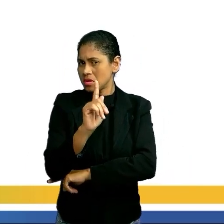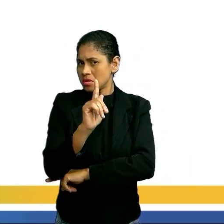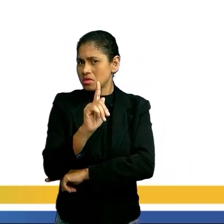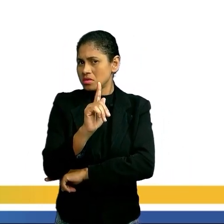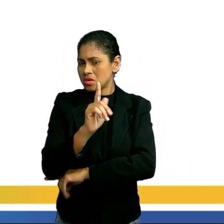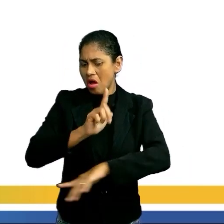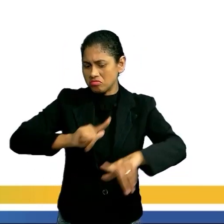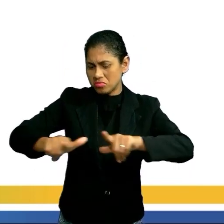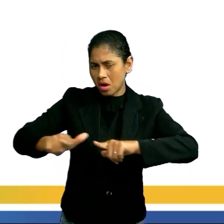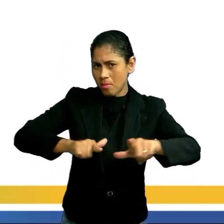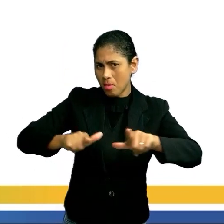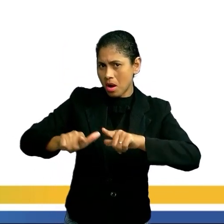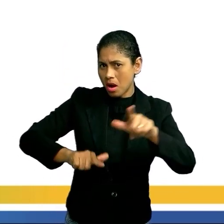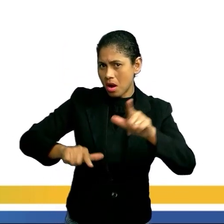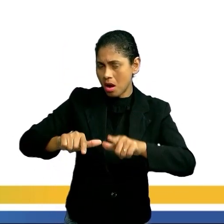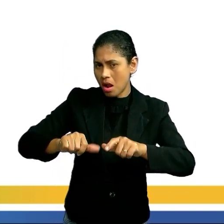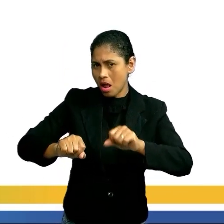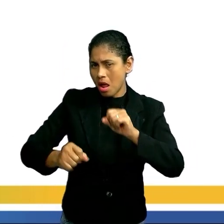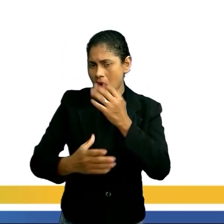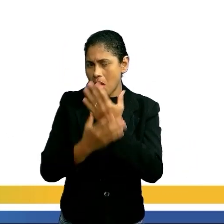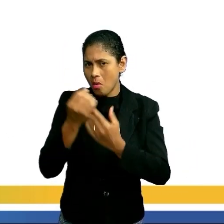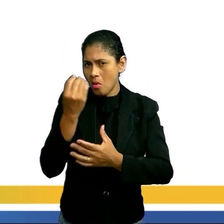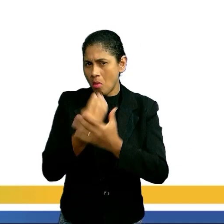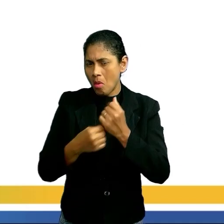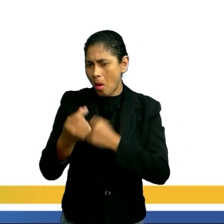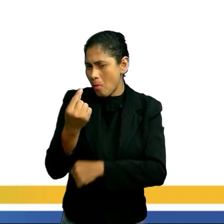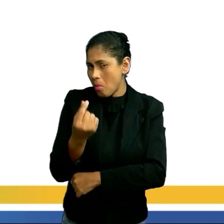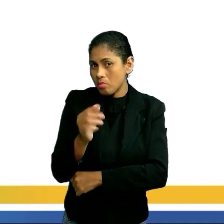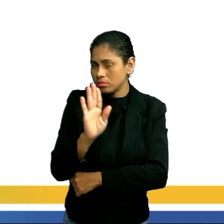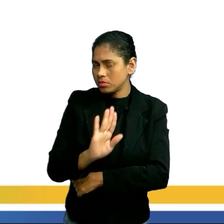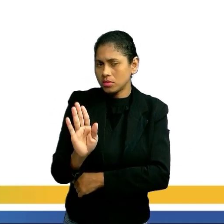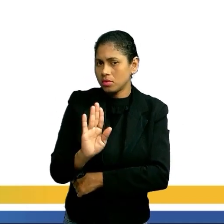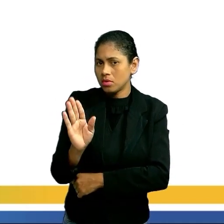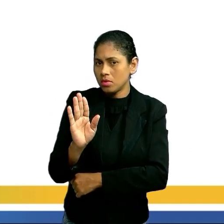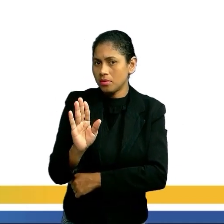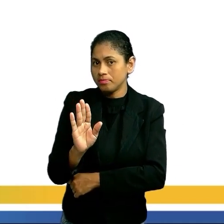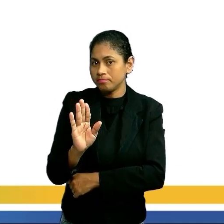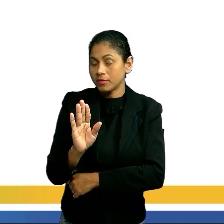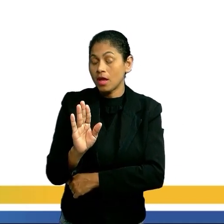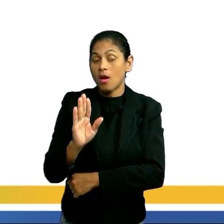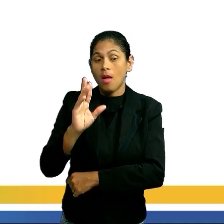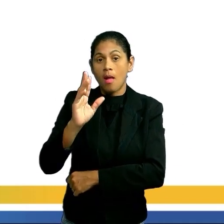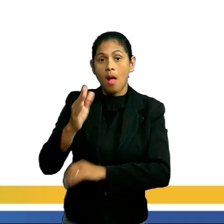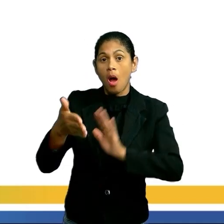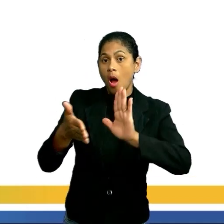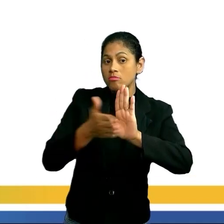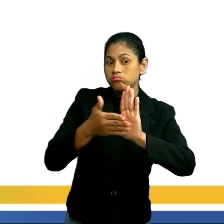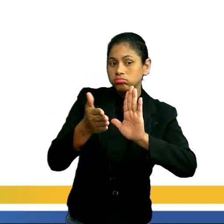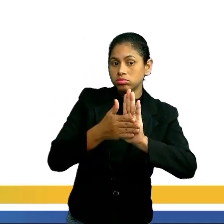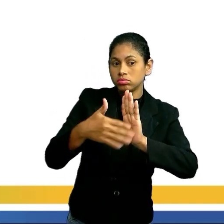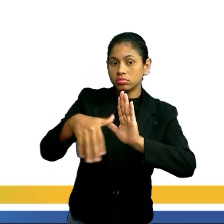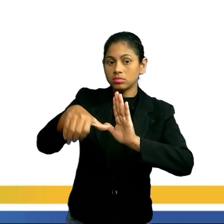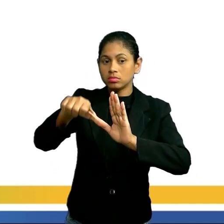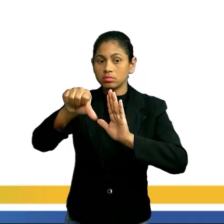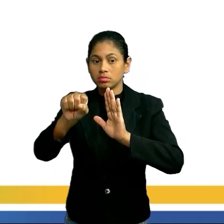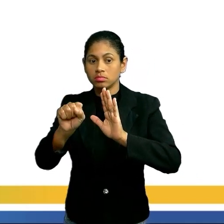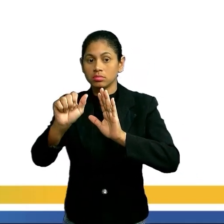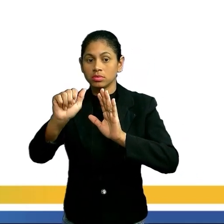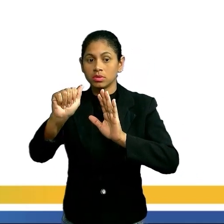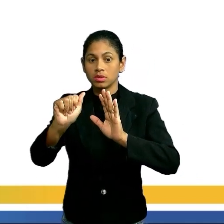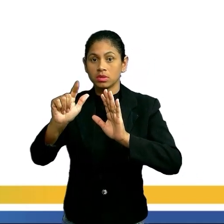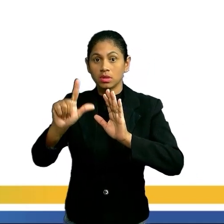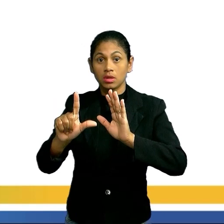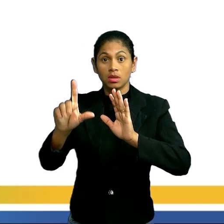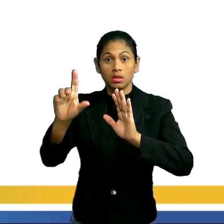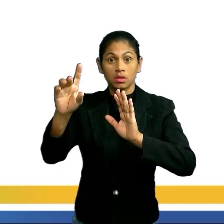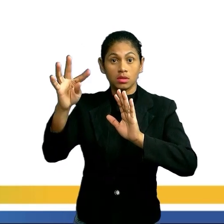Era um plano chamado Plano SALT. É isso mesmo, Plano SALT. Pensa num salto, né? Pensa nesse S aí. Esse